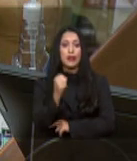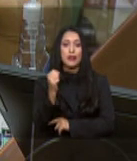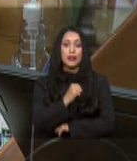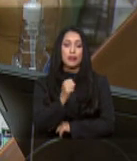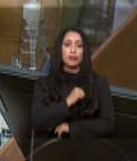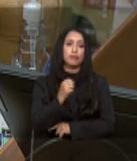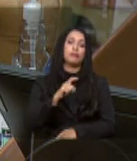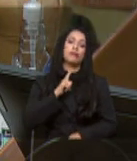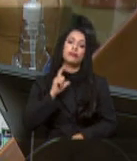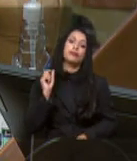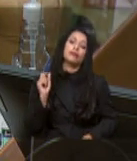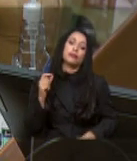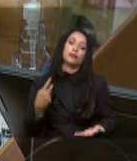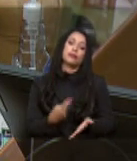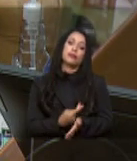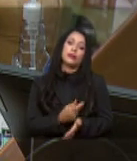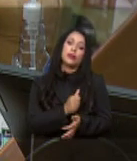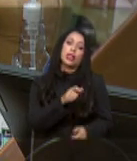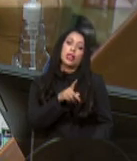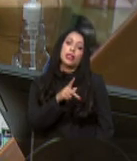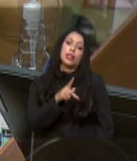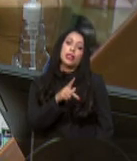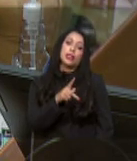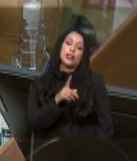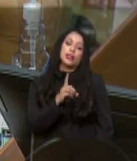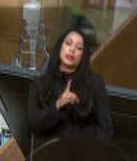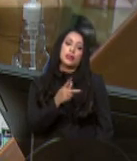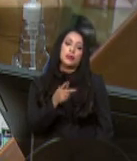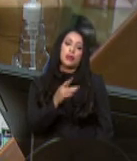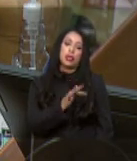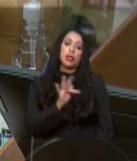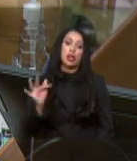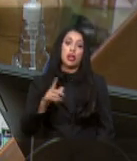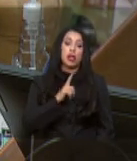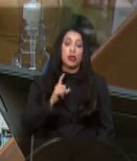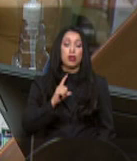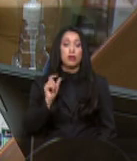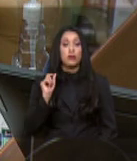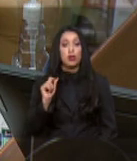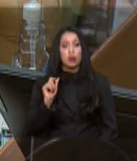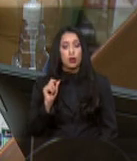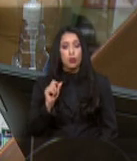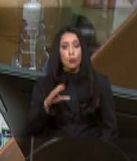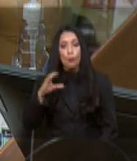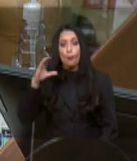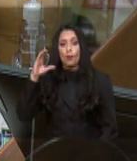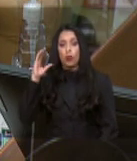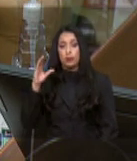irreparáveis lesões a preceitos fundamentais decorrentes de atos omissivos e comissivos da